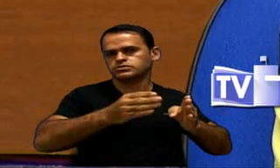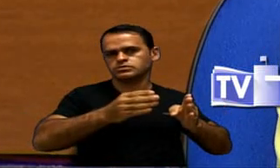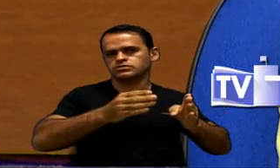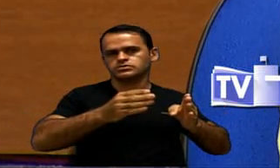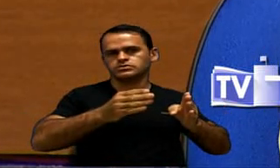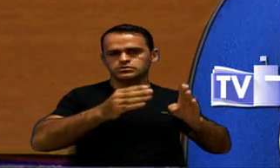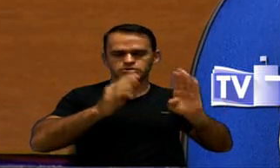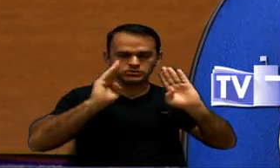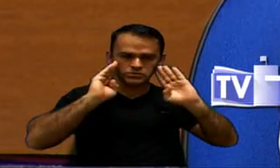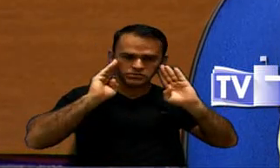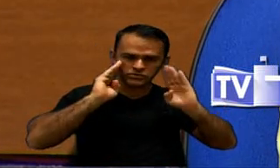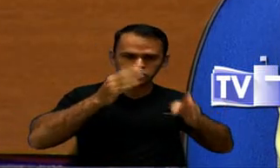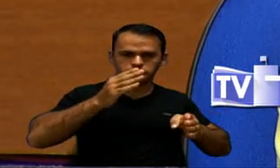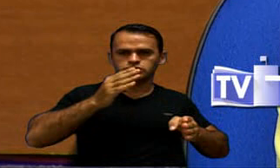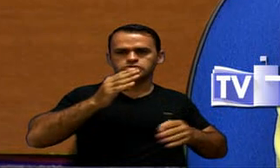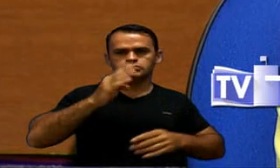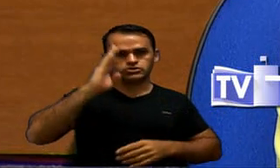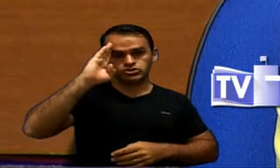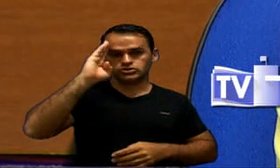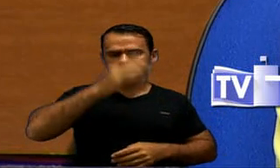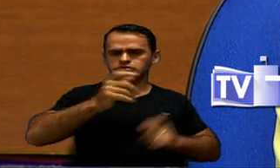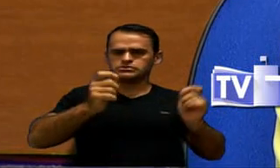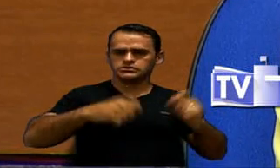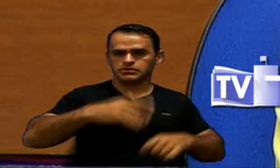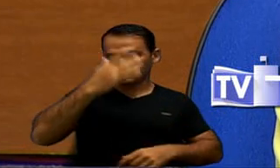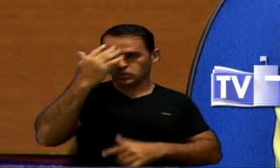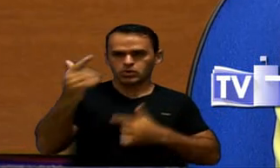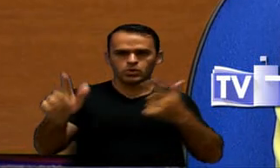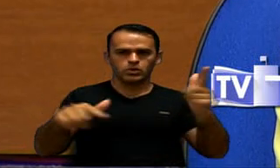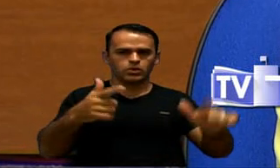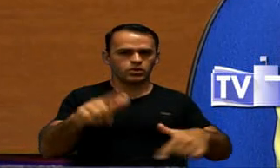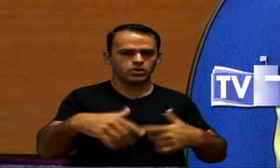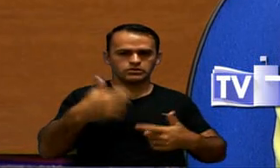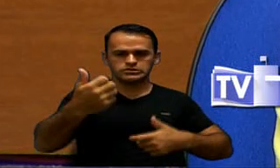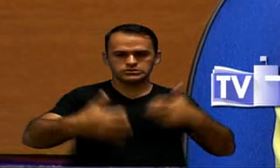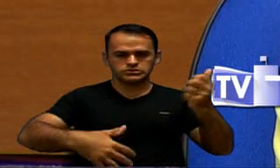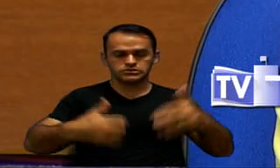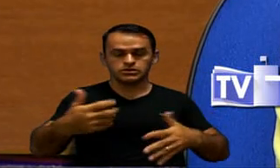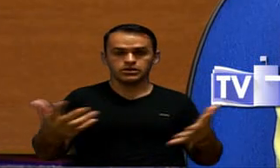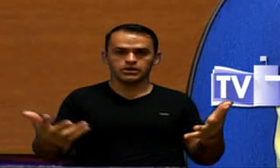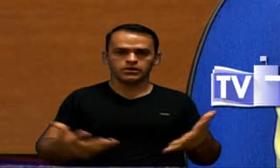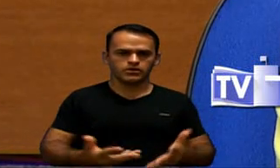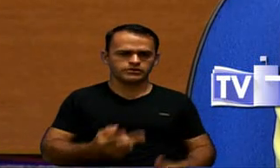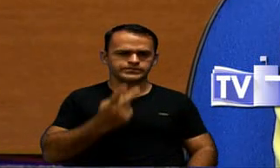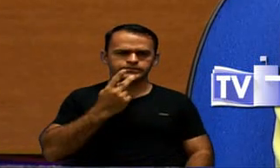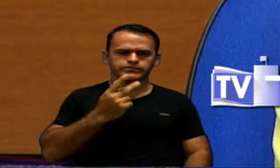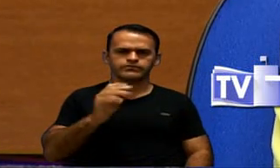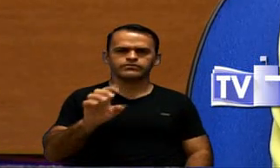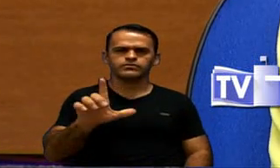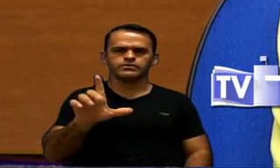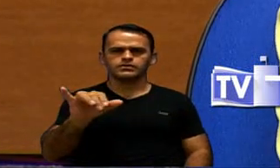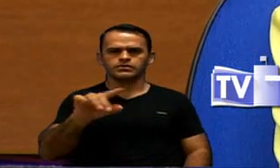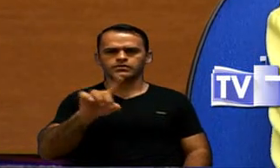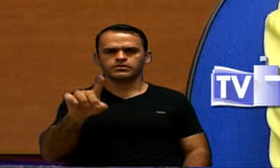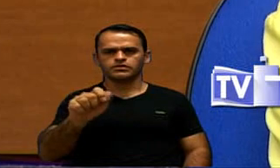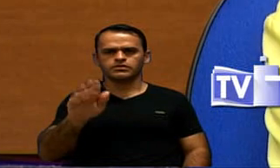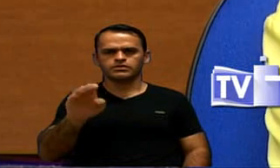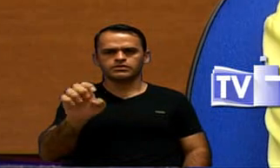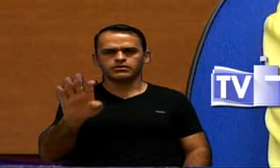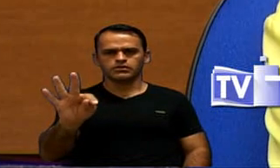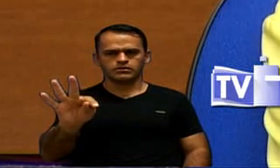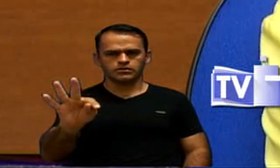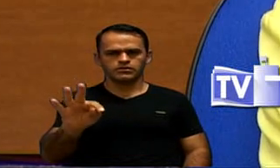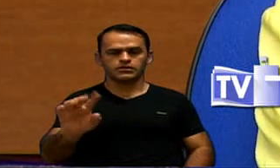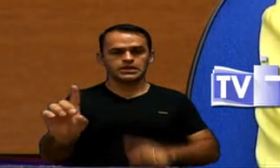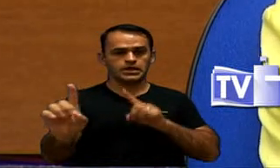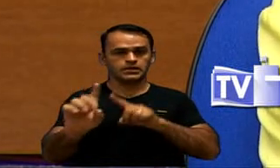que mais pessoas possam falar. Eu agora vou pedir para falar a Elizabeth, que é responsável pelo Sim